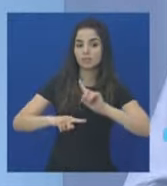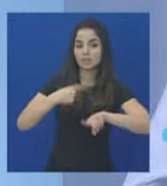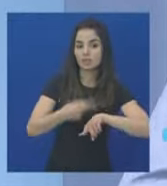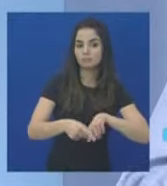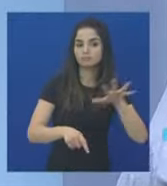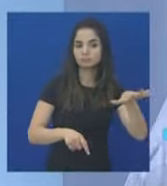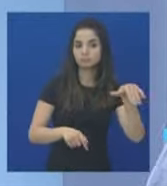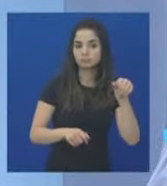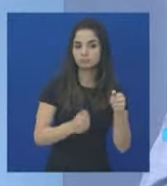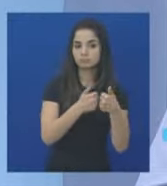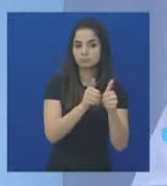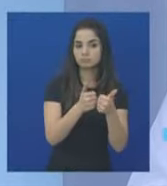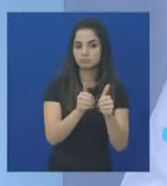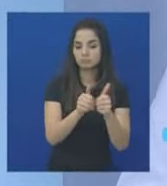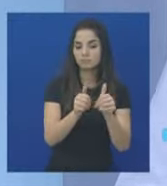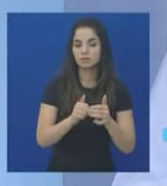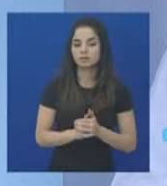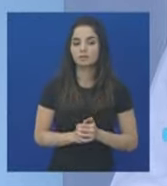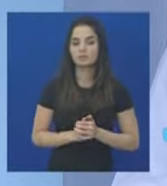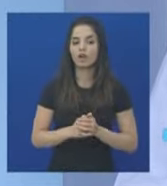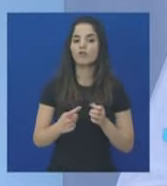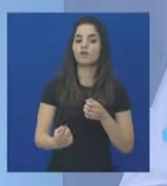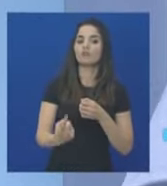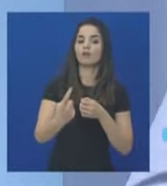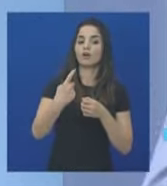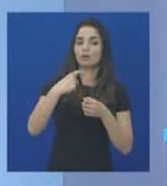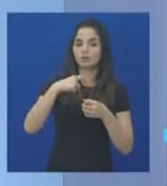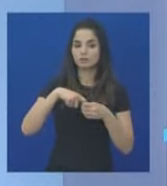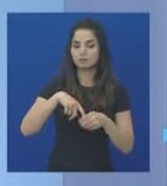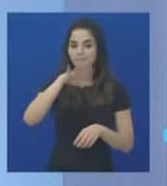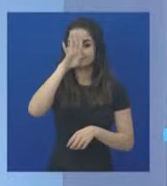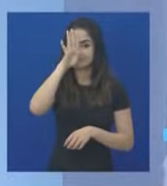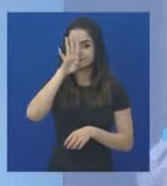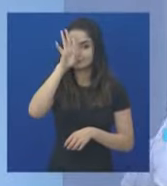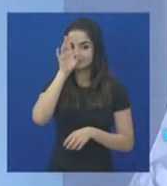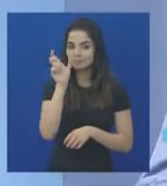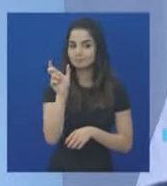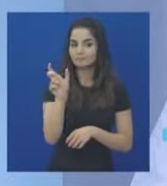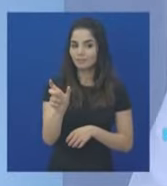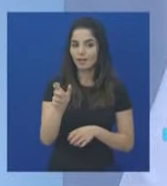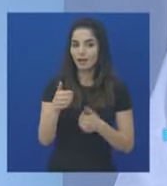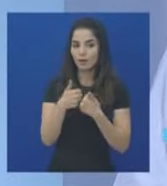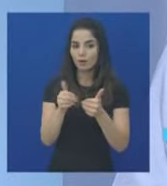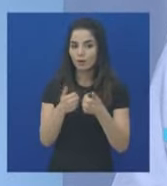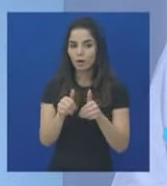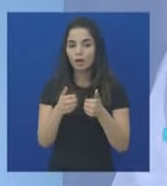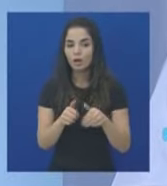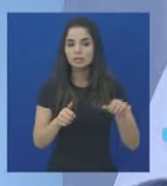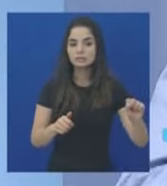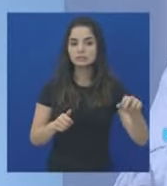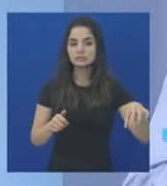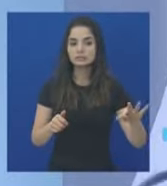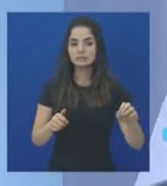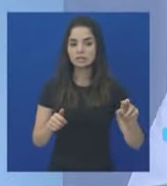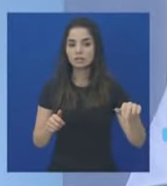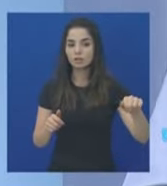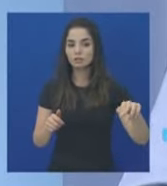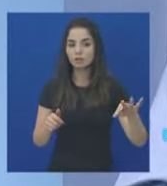Vamos voltar com a gratuidade dos ônibus de Santo Antônio até Botafogo, que as pessoas lá